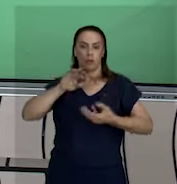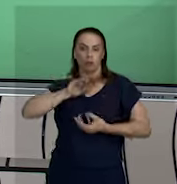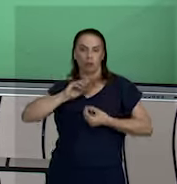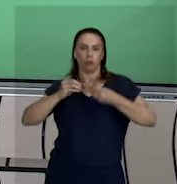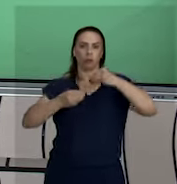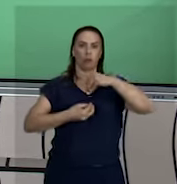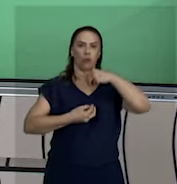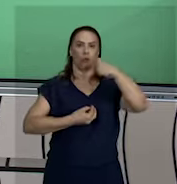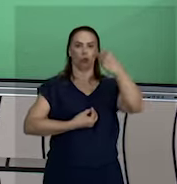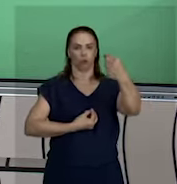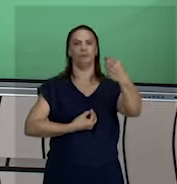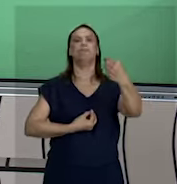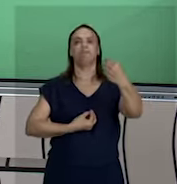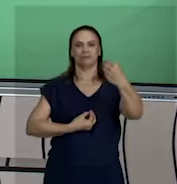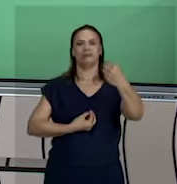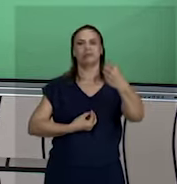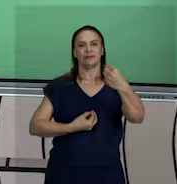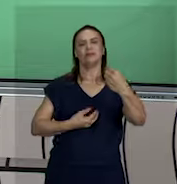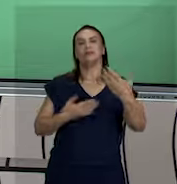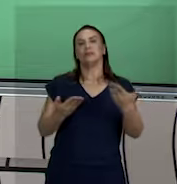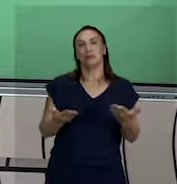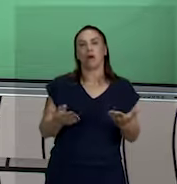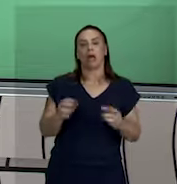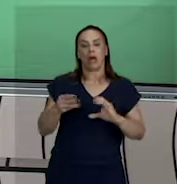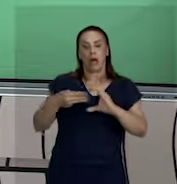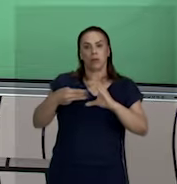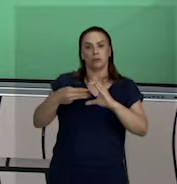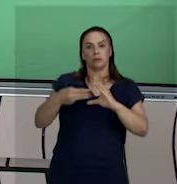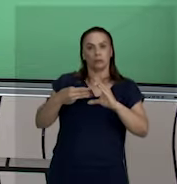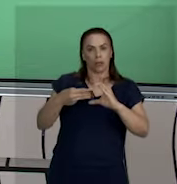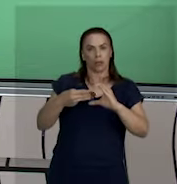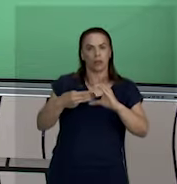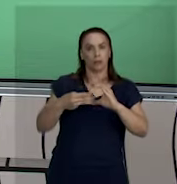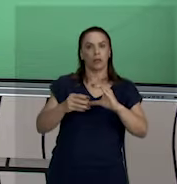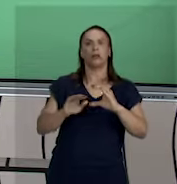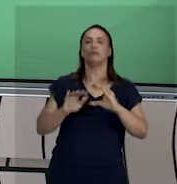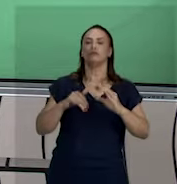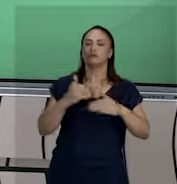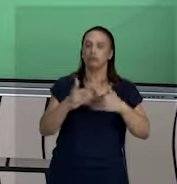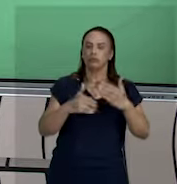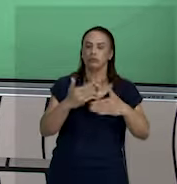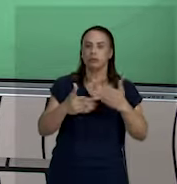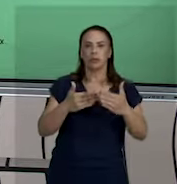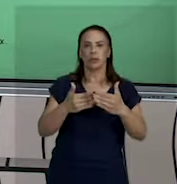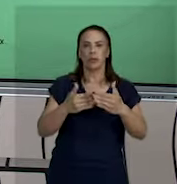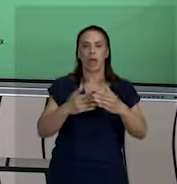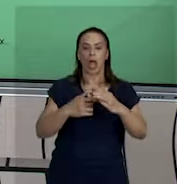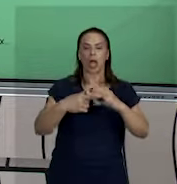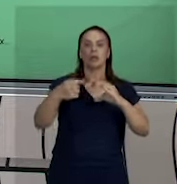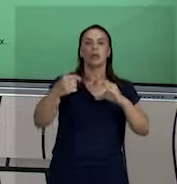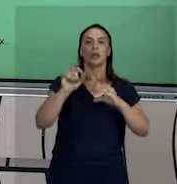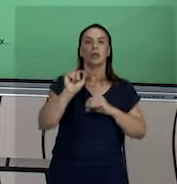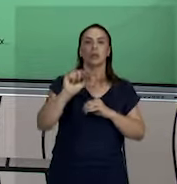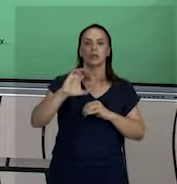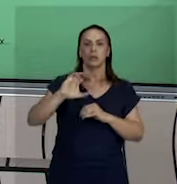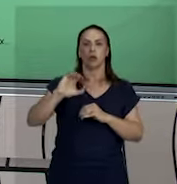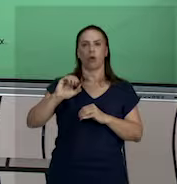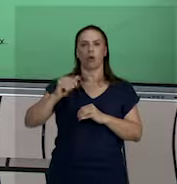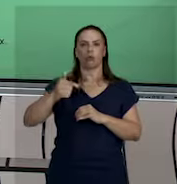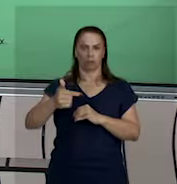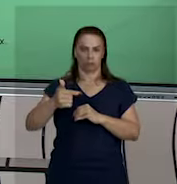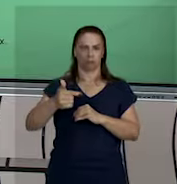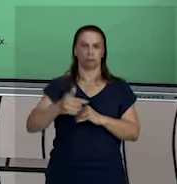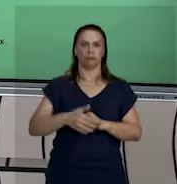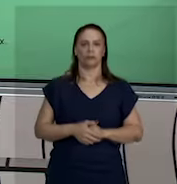produto excretado da nossa célula. Após ela realizar todo o metabolismo dela, ela vai liberar o CO2. Bom, para a gente